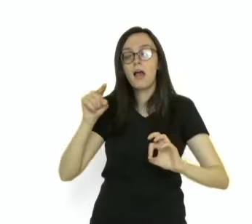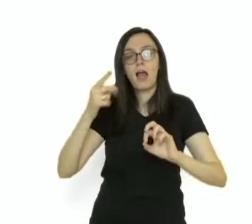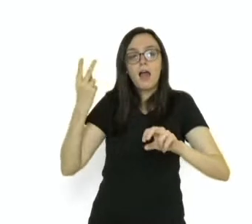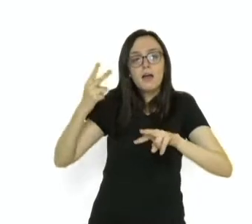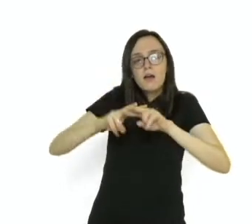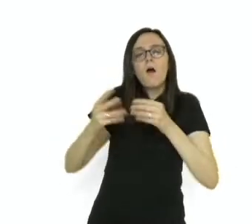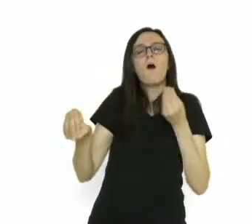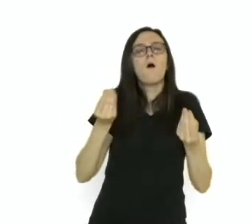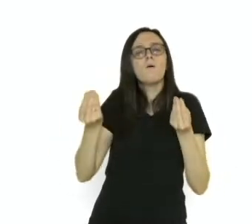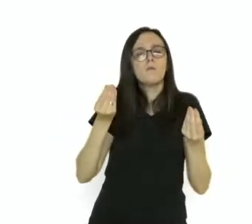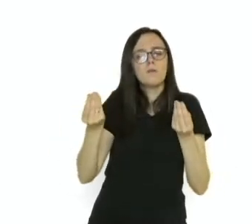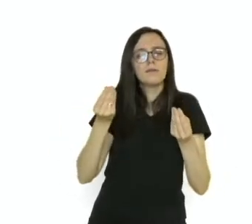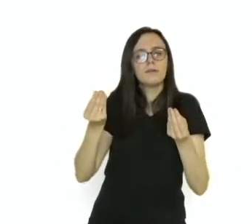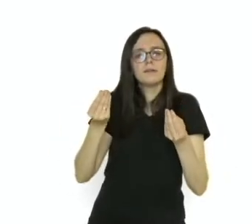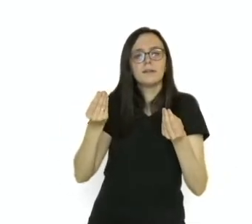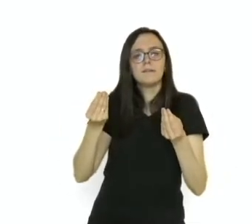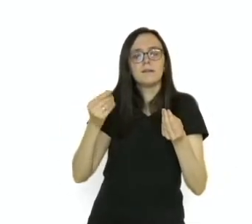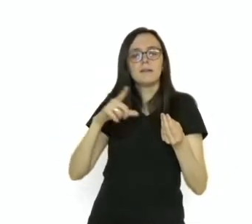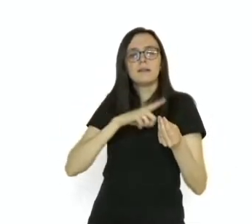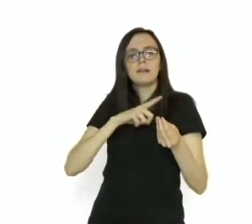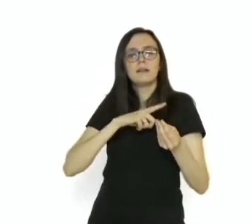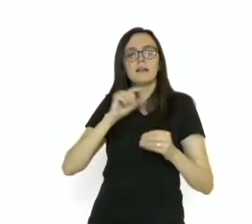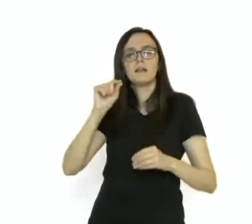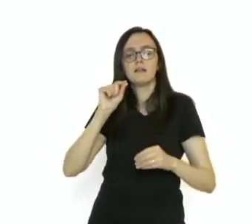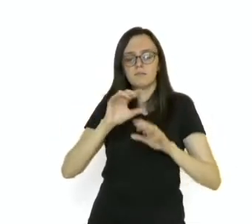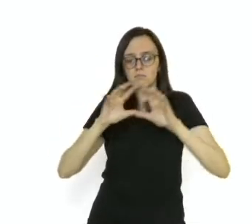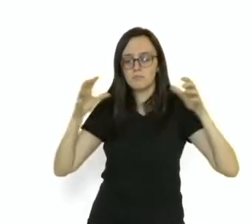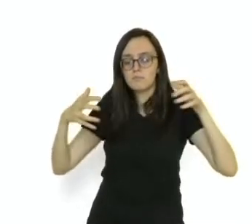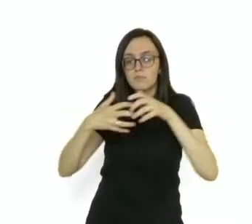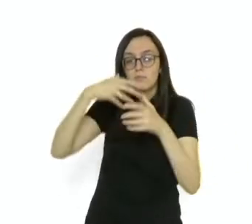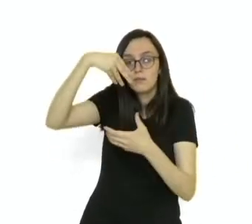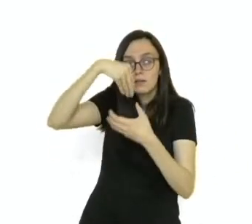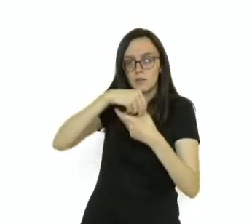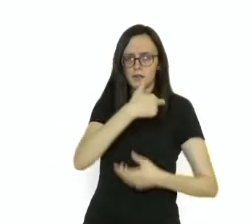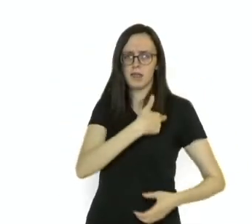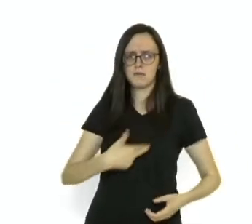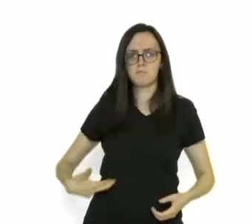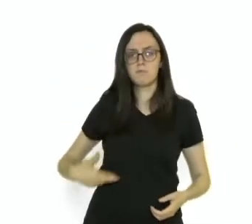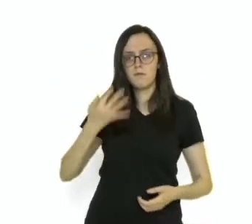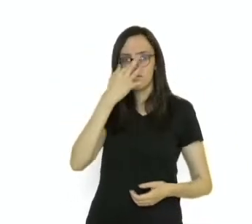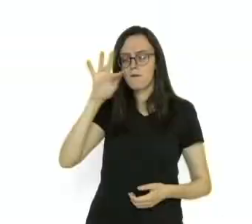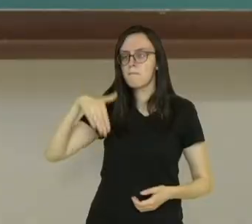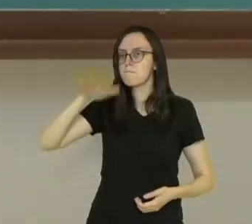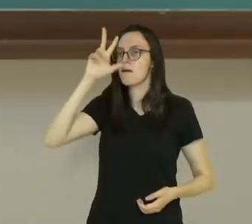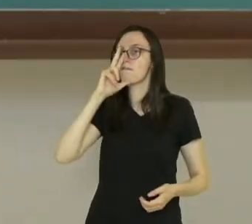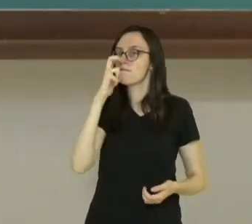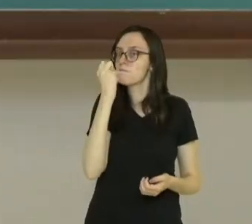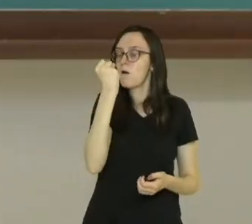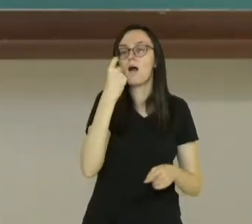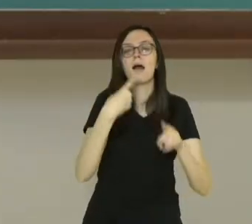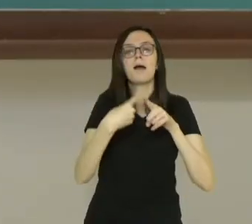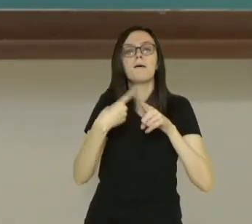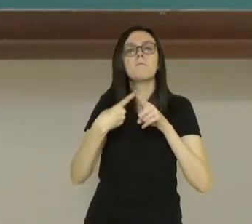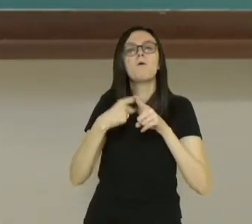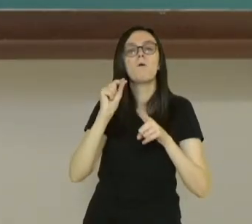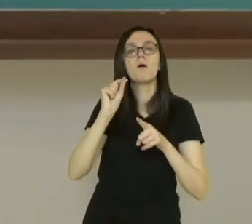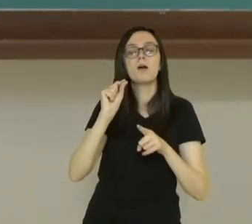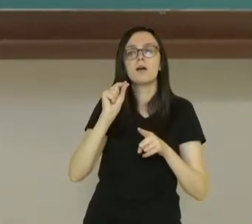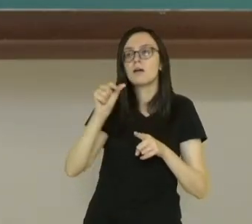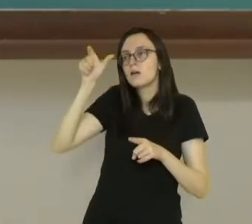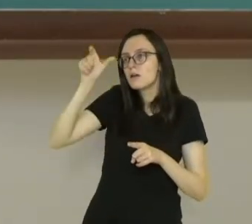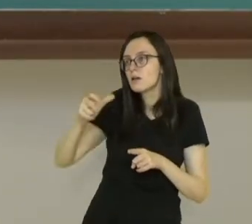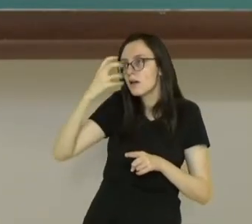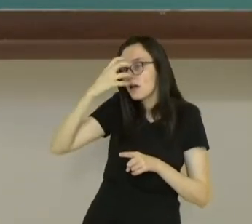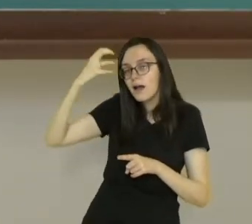prisão, a república dentro da França vai se fortalecer, cada vez mais, porque daí a figura realmente de